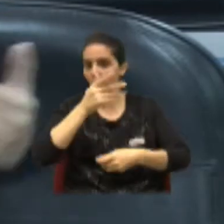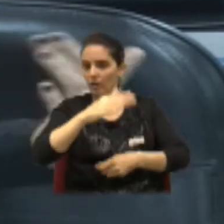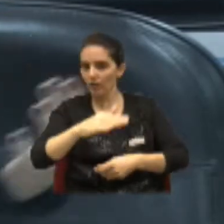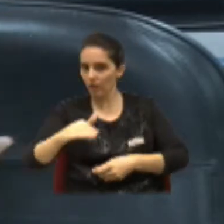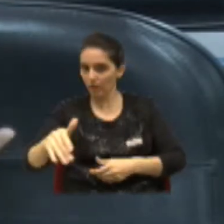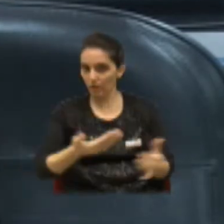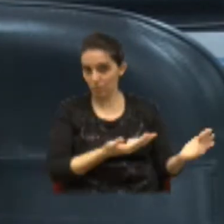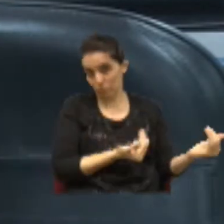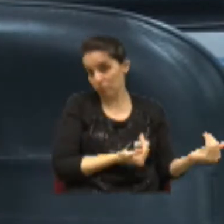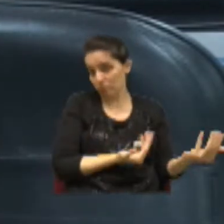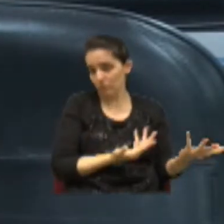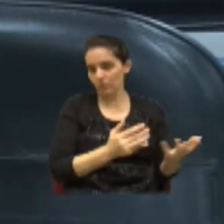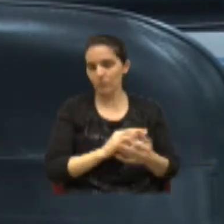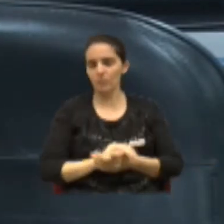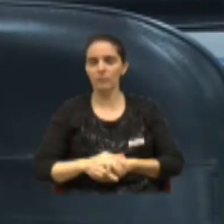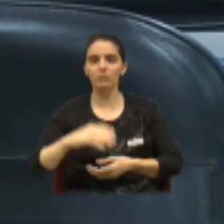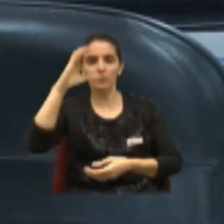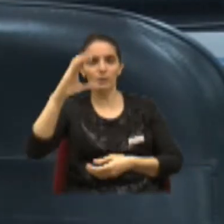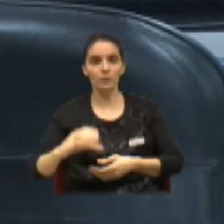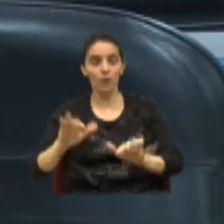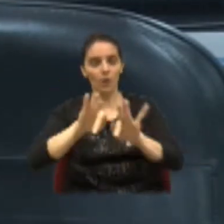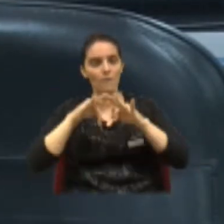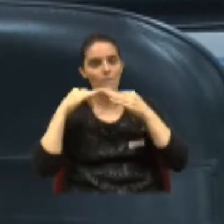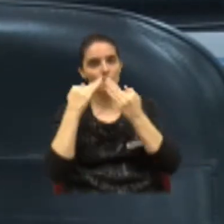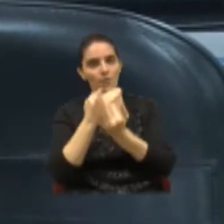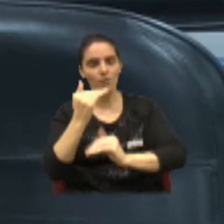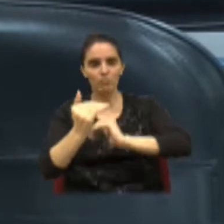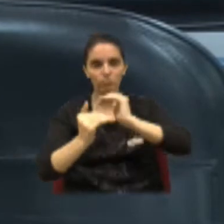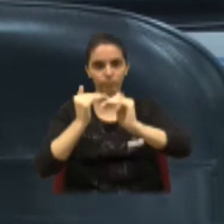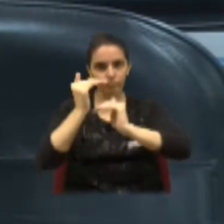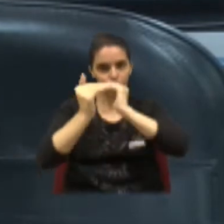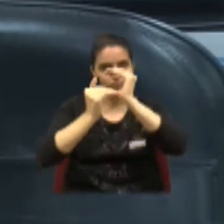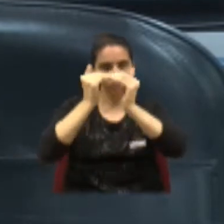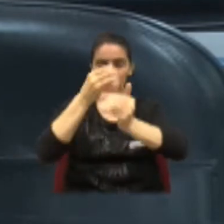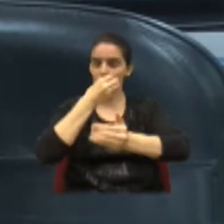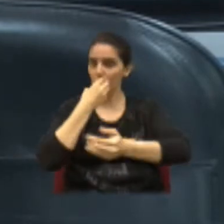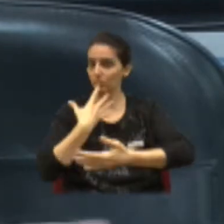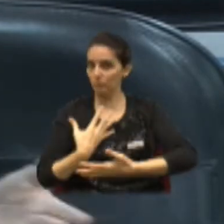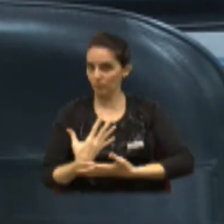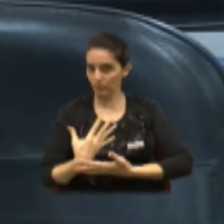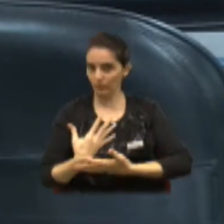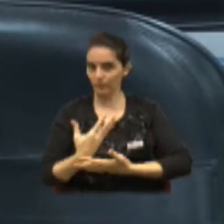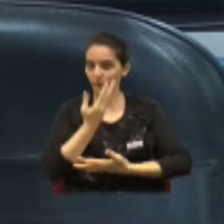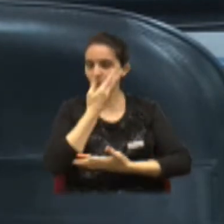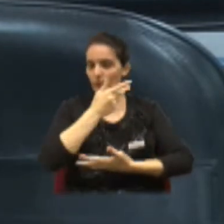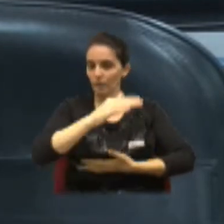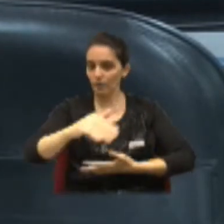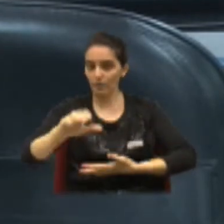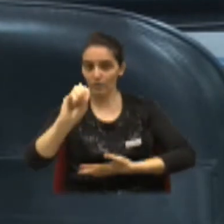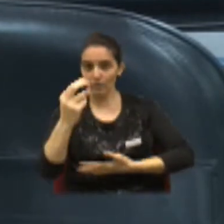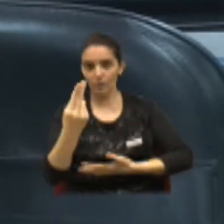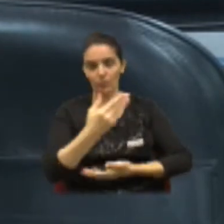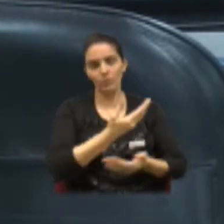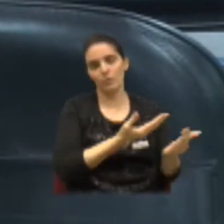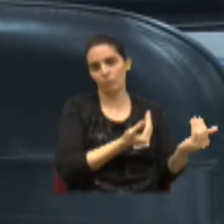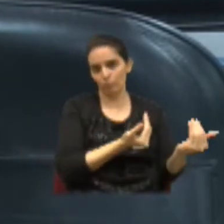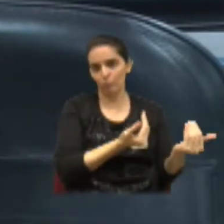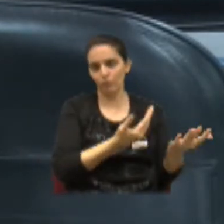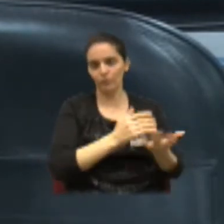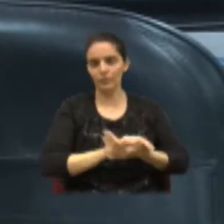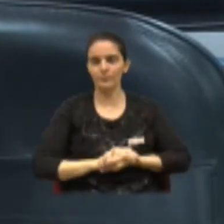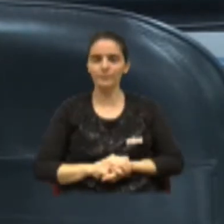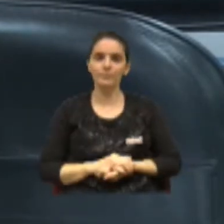a constituição familiar para um desenvolvimento saudável daquela criança ou daquele adolescente. Então,